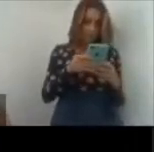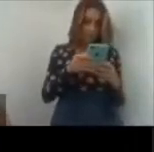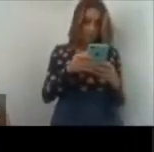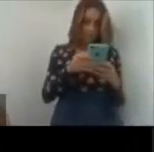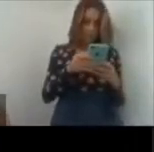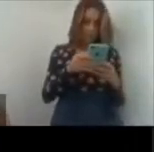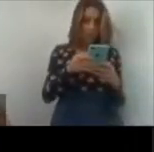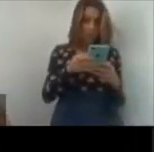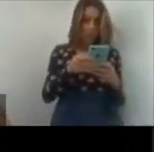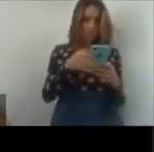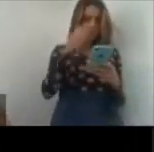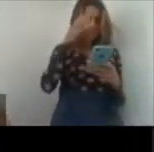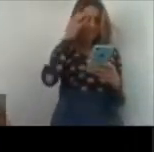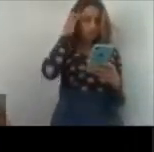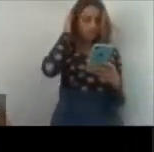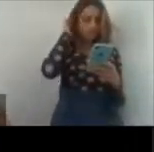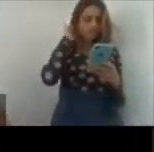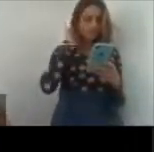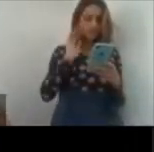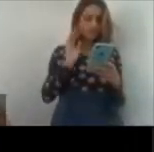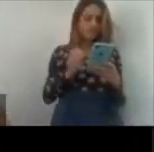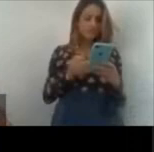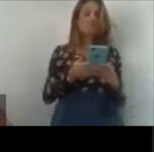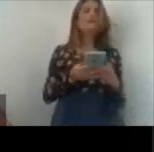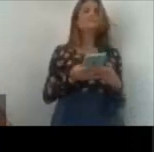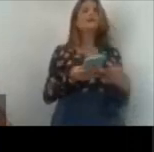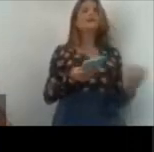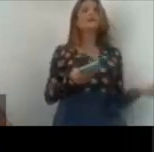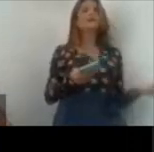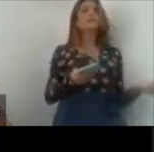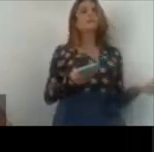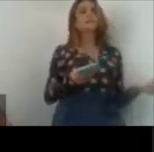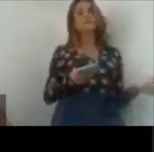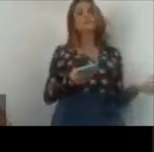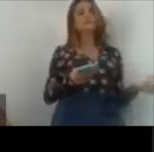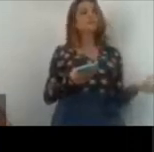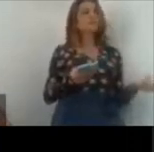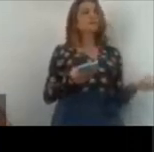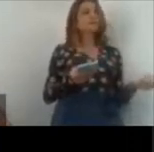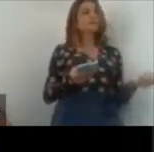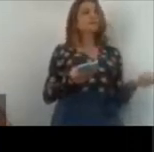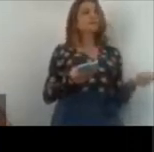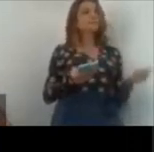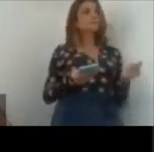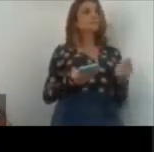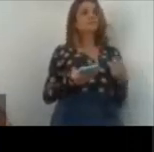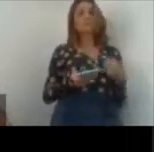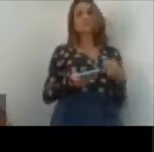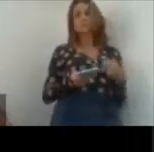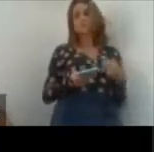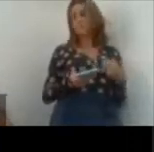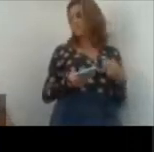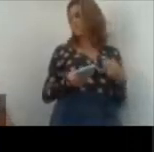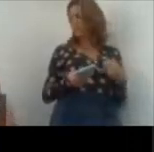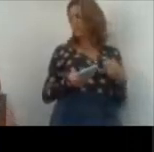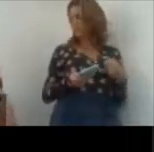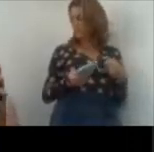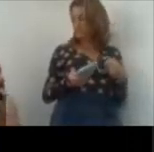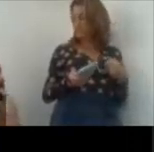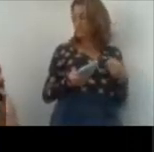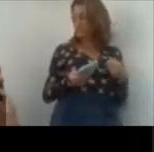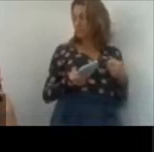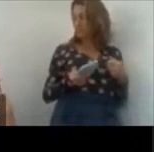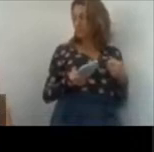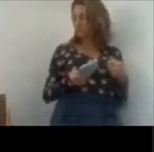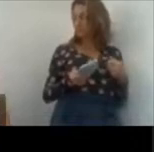ó. Como explicar os desafios sem falas acadêmicas? Eu não sei se eu entendi muito bem essa pergunta,